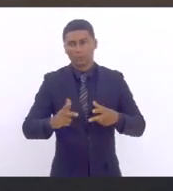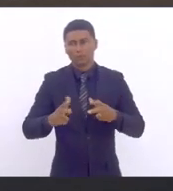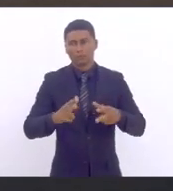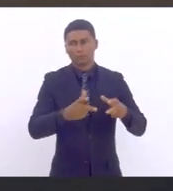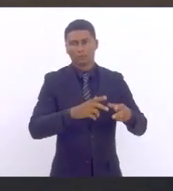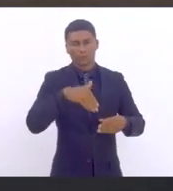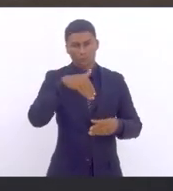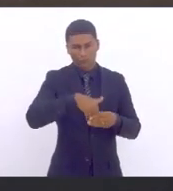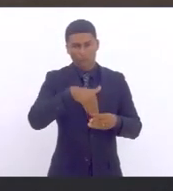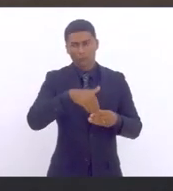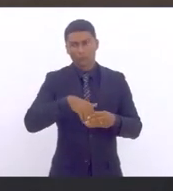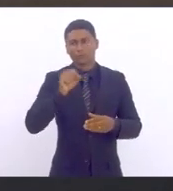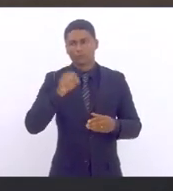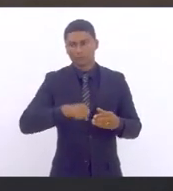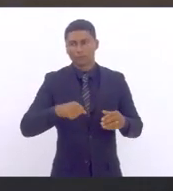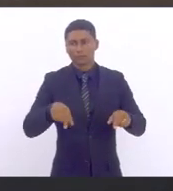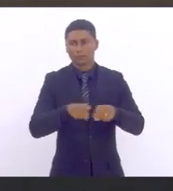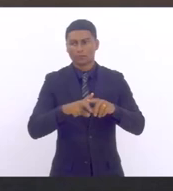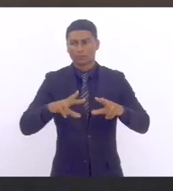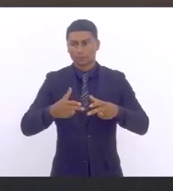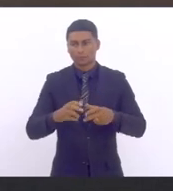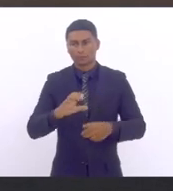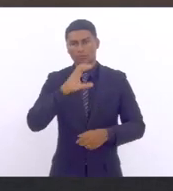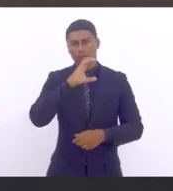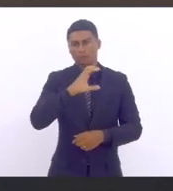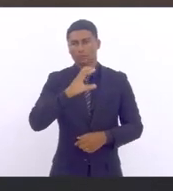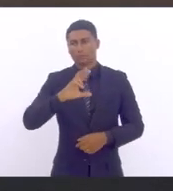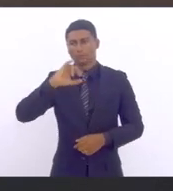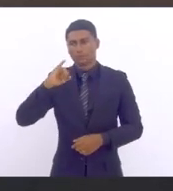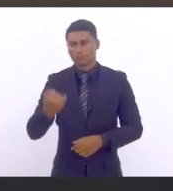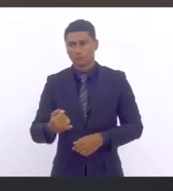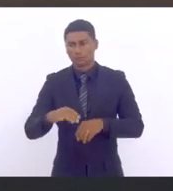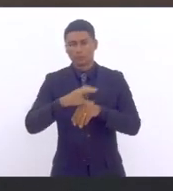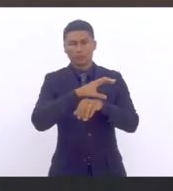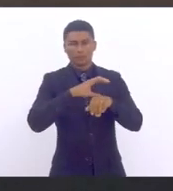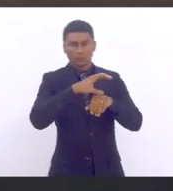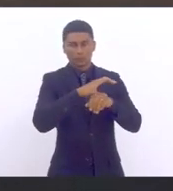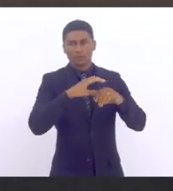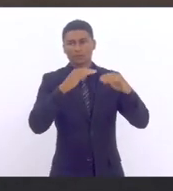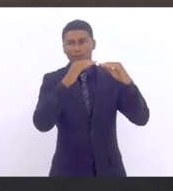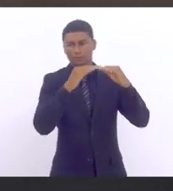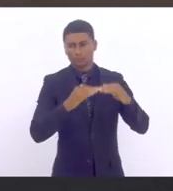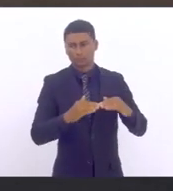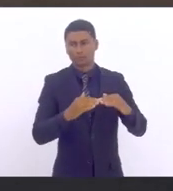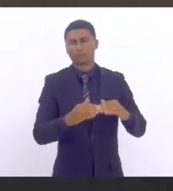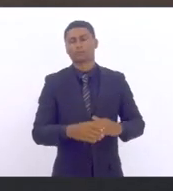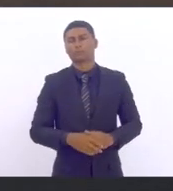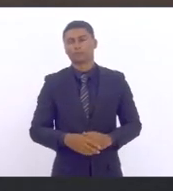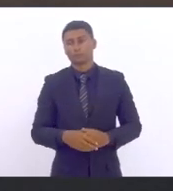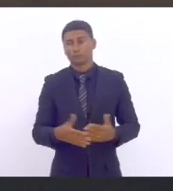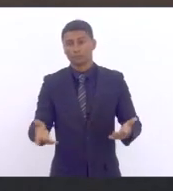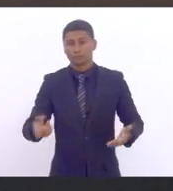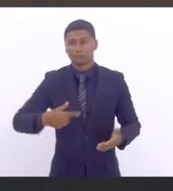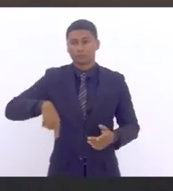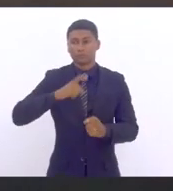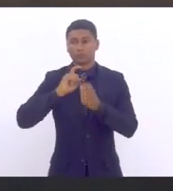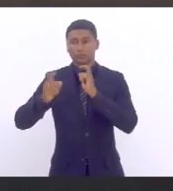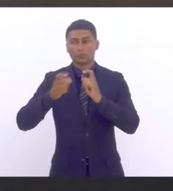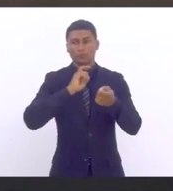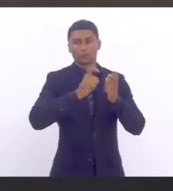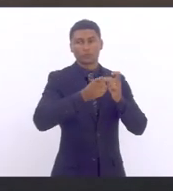voto favorável, inclusive a CCJ manifestou o voto pela constitucionalidade. E a gente está discutindo as emendas